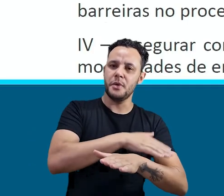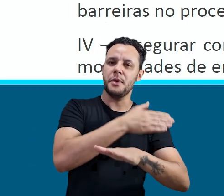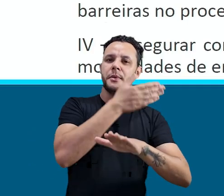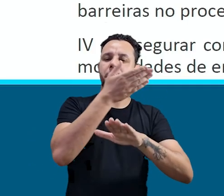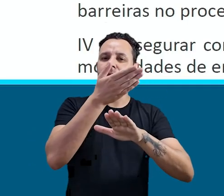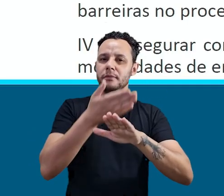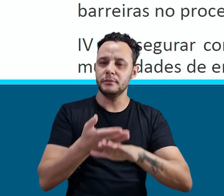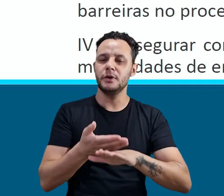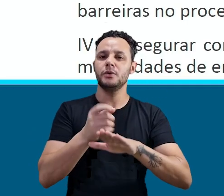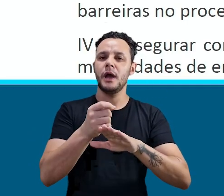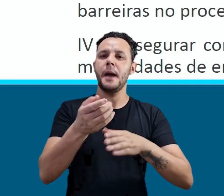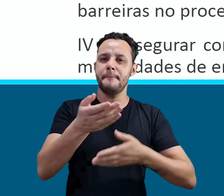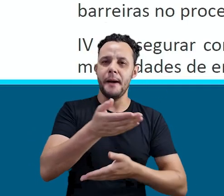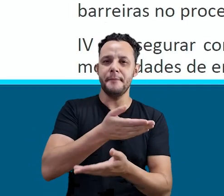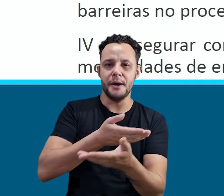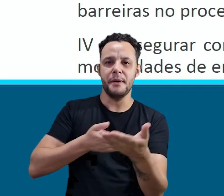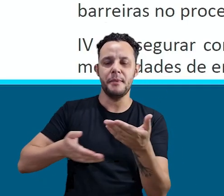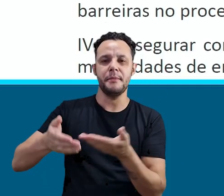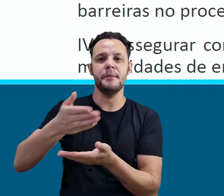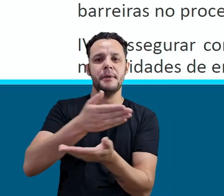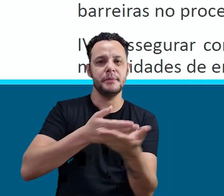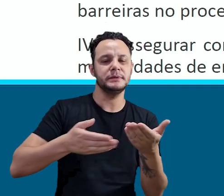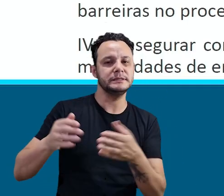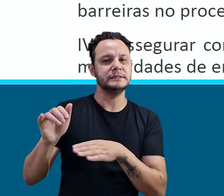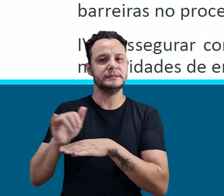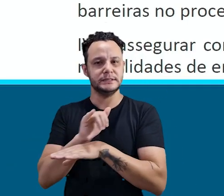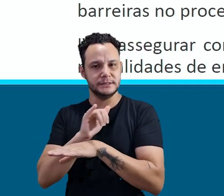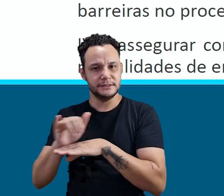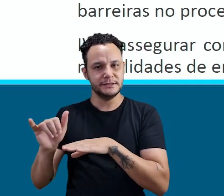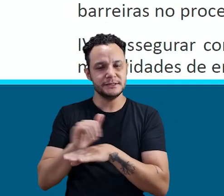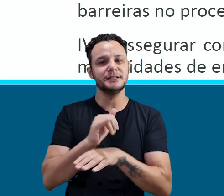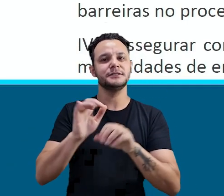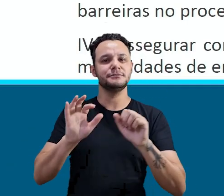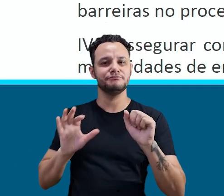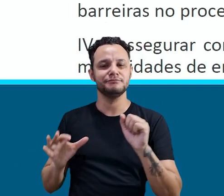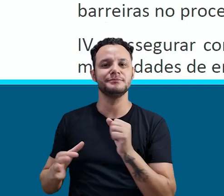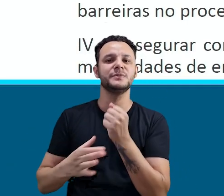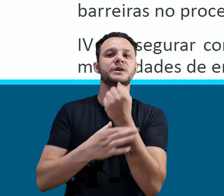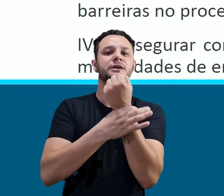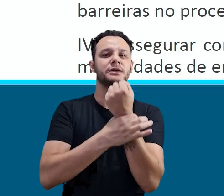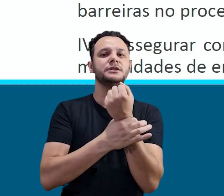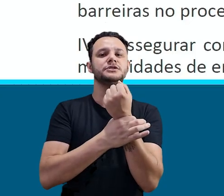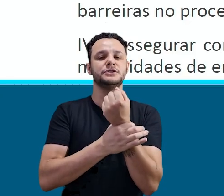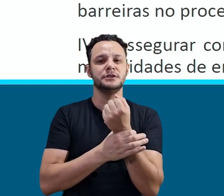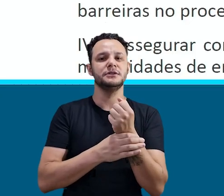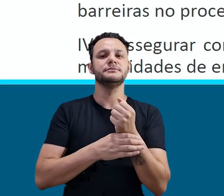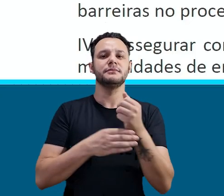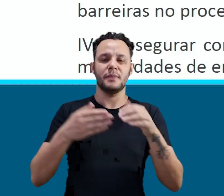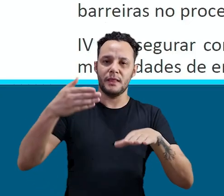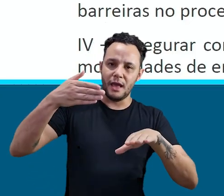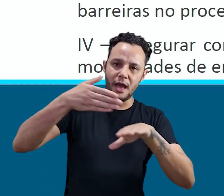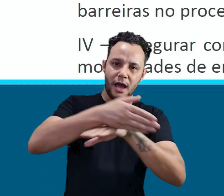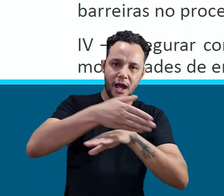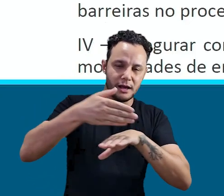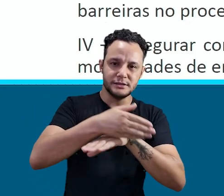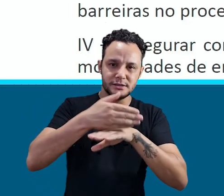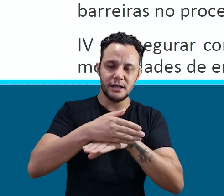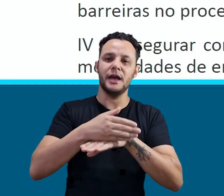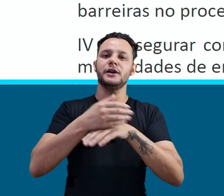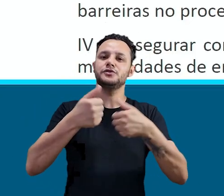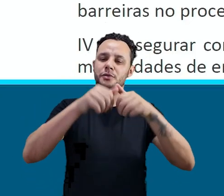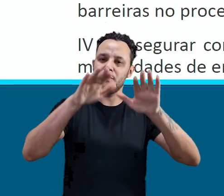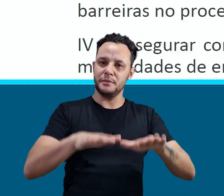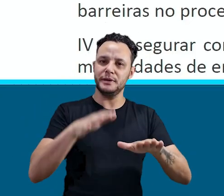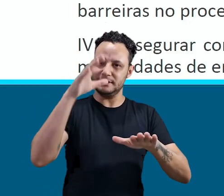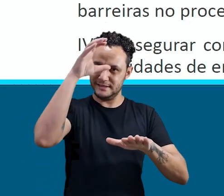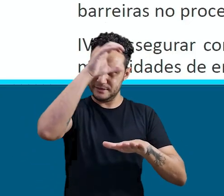né, quando ele está ajudando ali, colaborando com o professor regente, nessas estratégias para garantir o acesso,